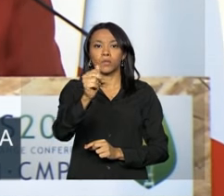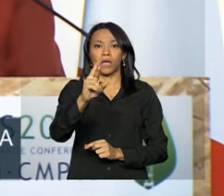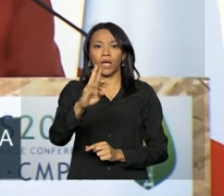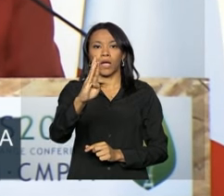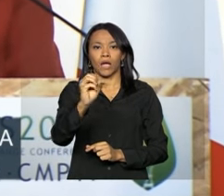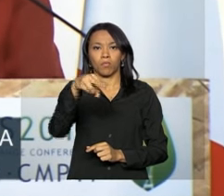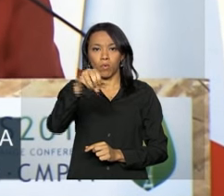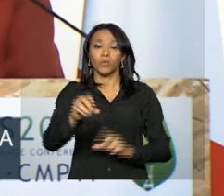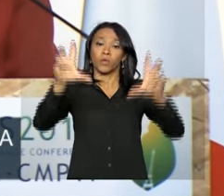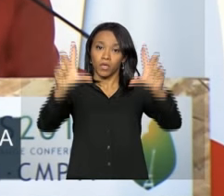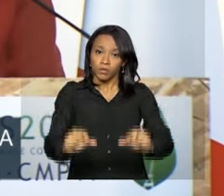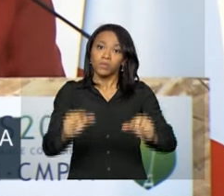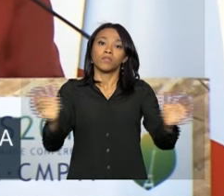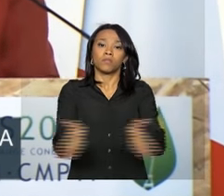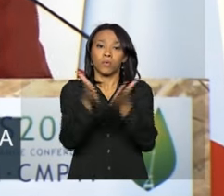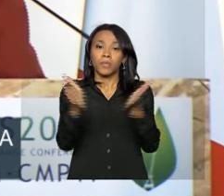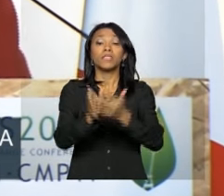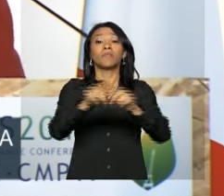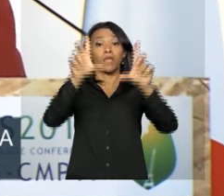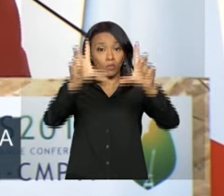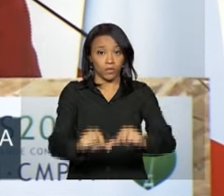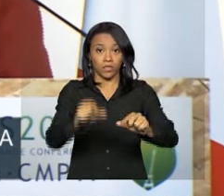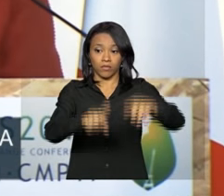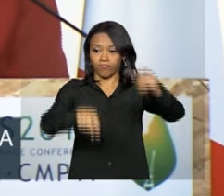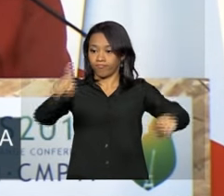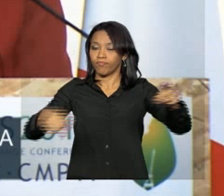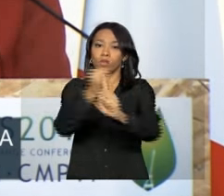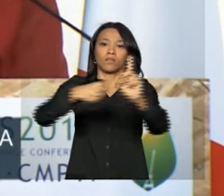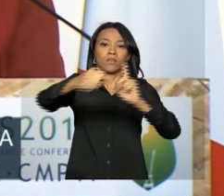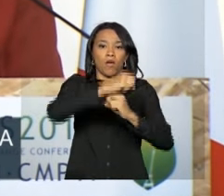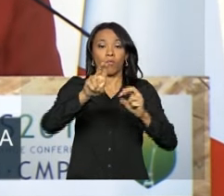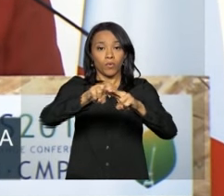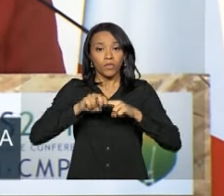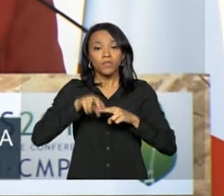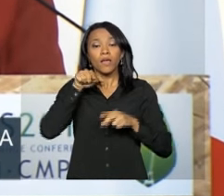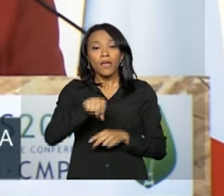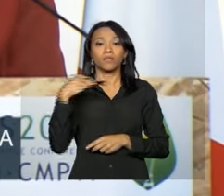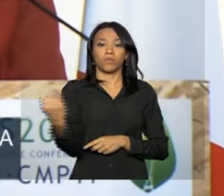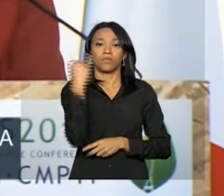e reduzindo as desigualdades. Daí a importância que essa conferência propicie